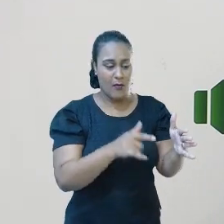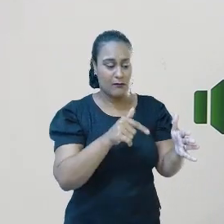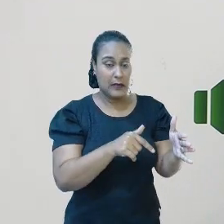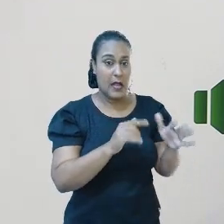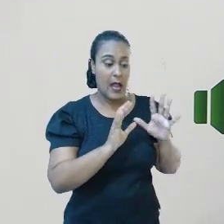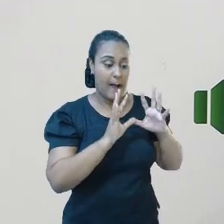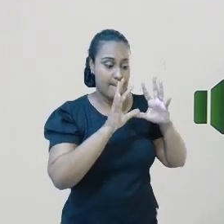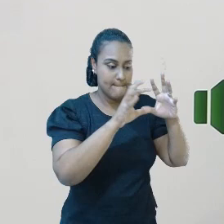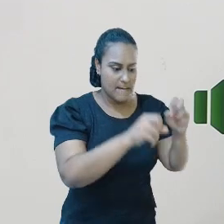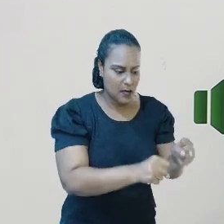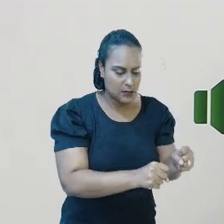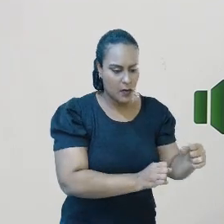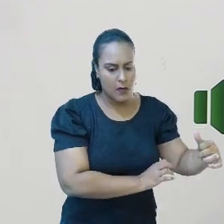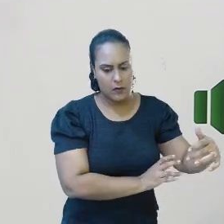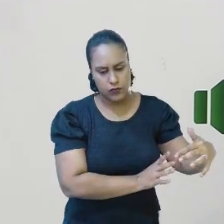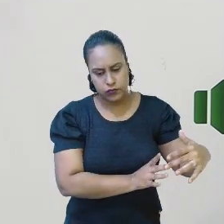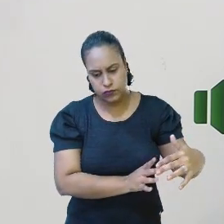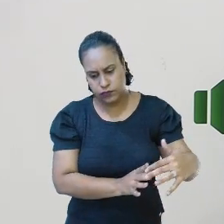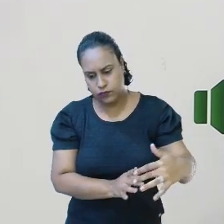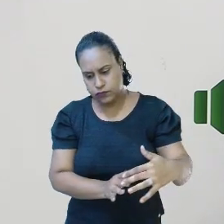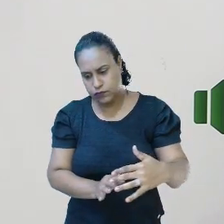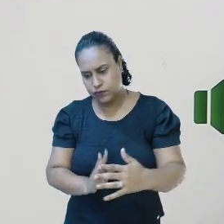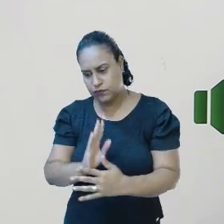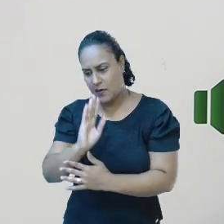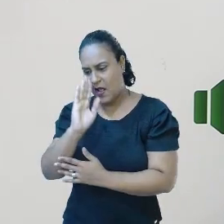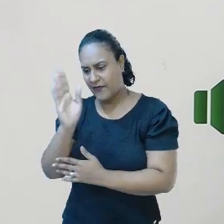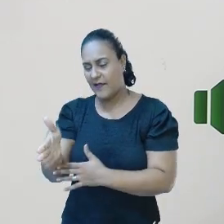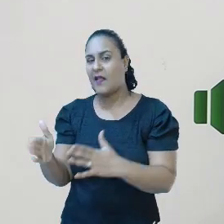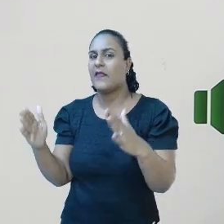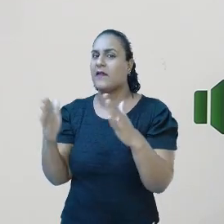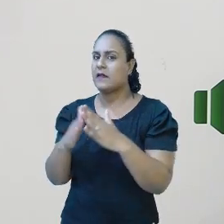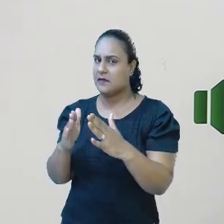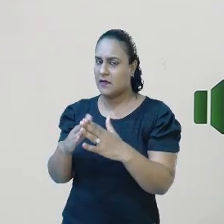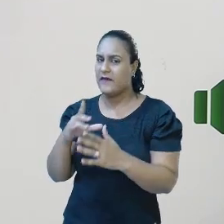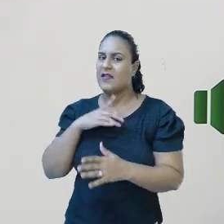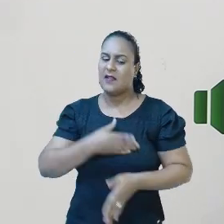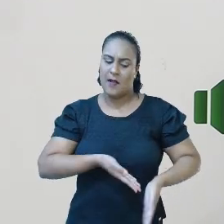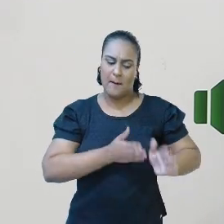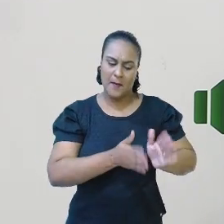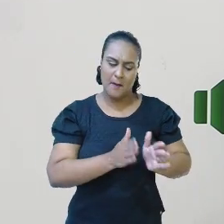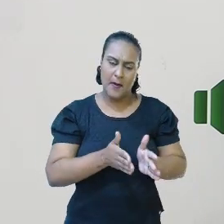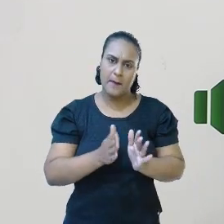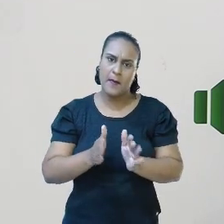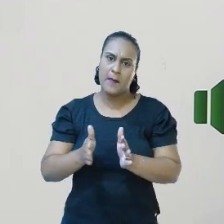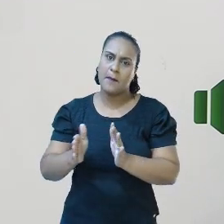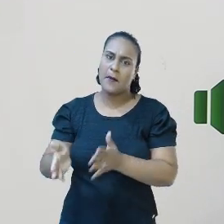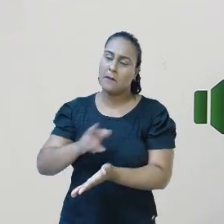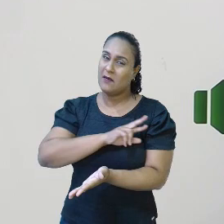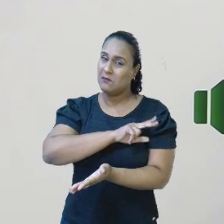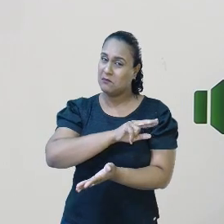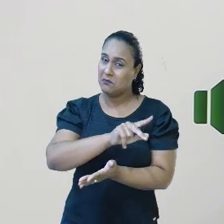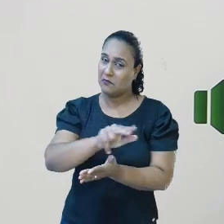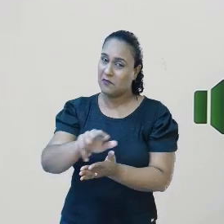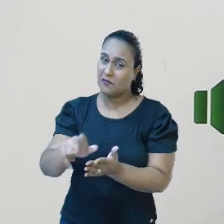água, até ela chegar na nossa residência, ela vai passar por diversas etapas, por diversos processos. Então, um